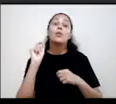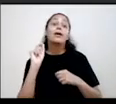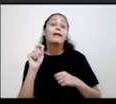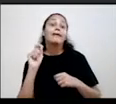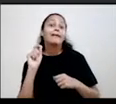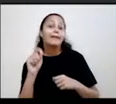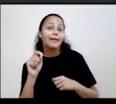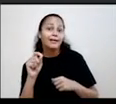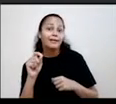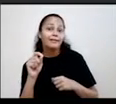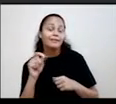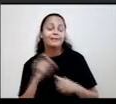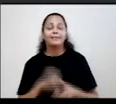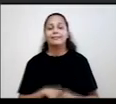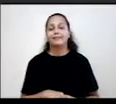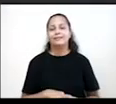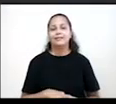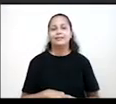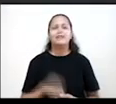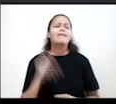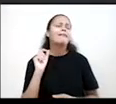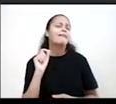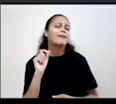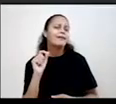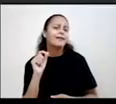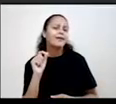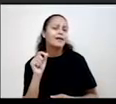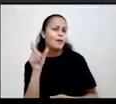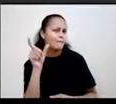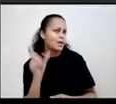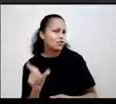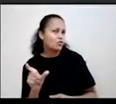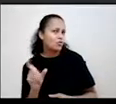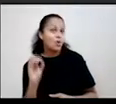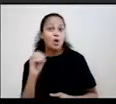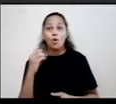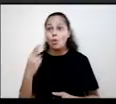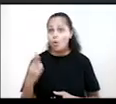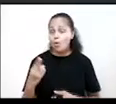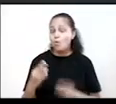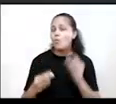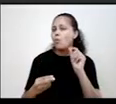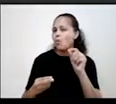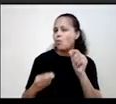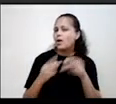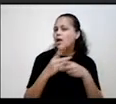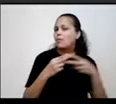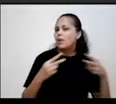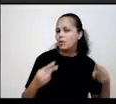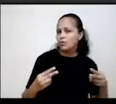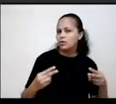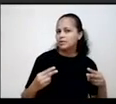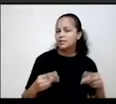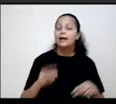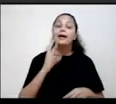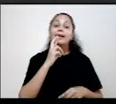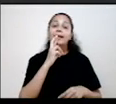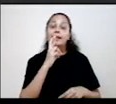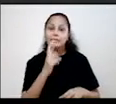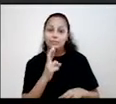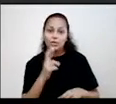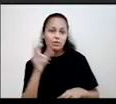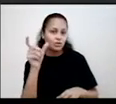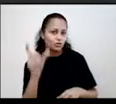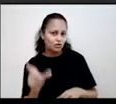que ou quem. Quem, se for pessoa, ou o que, se for uma coisa. E aí, a minha resposta é